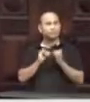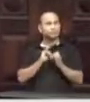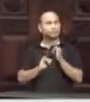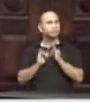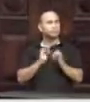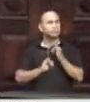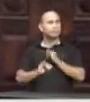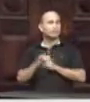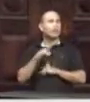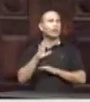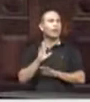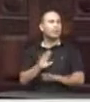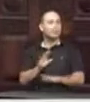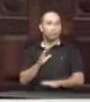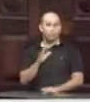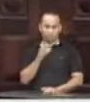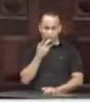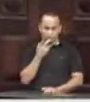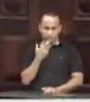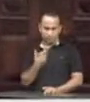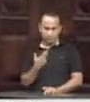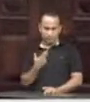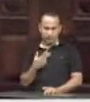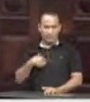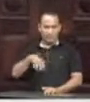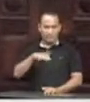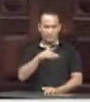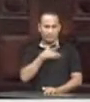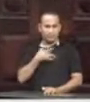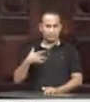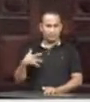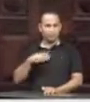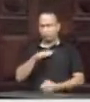informações, nós, que eu falo nós da saúde, mas todos